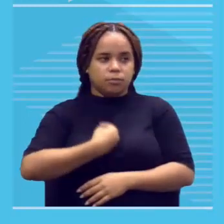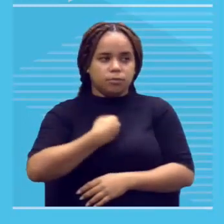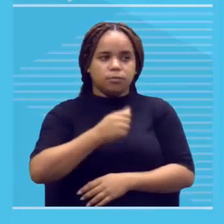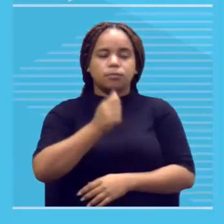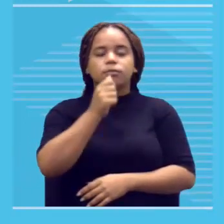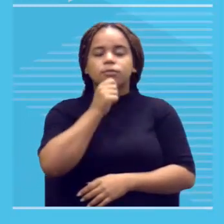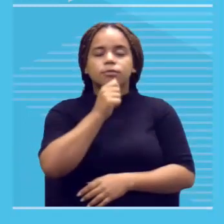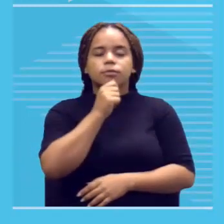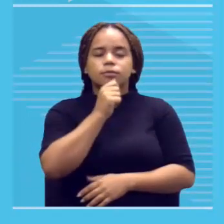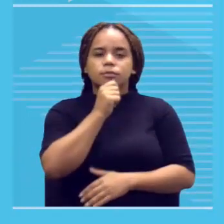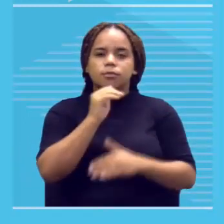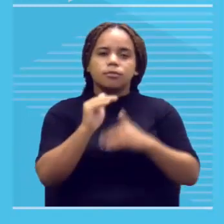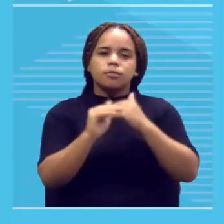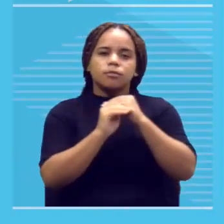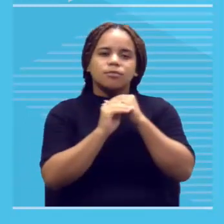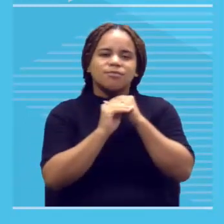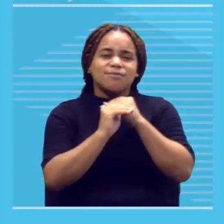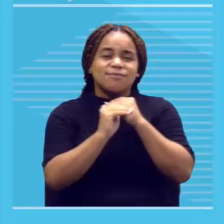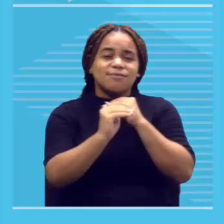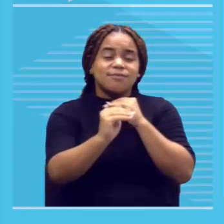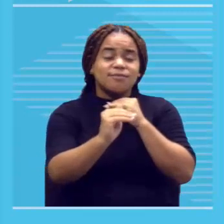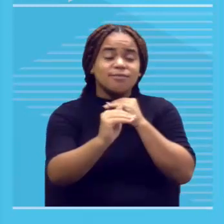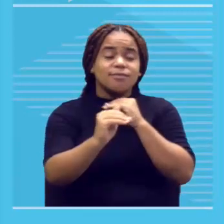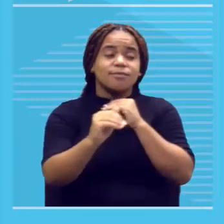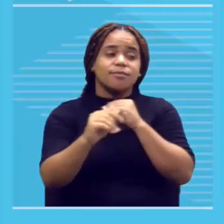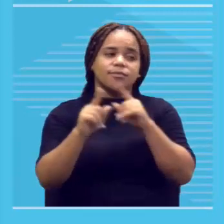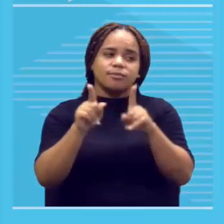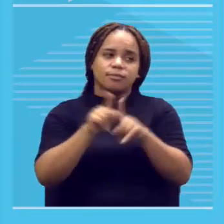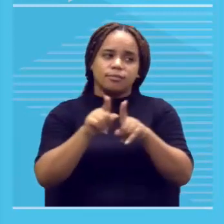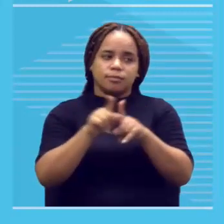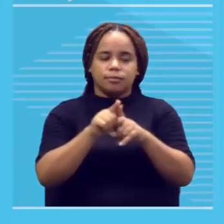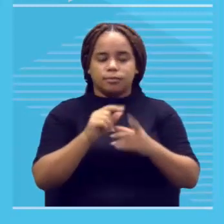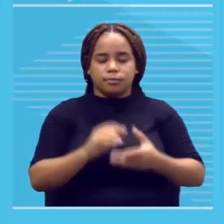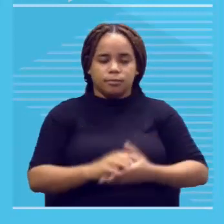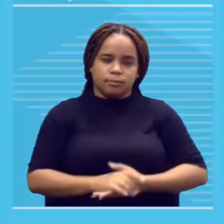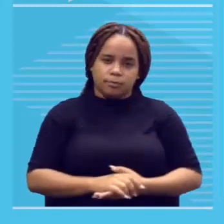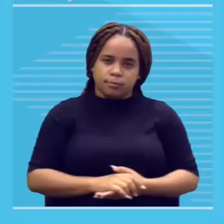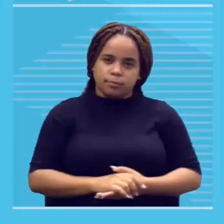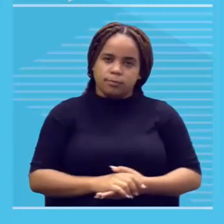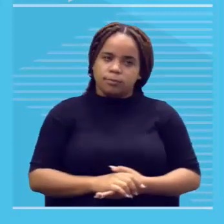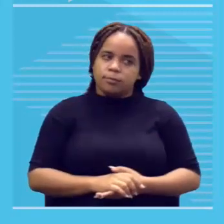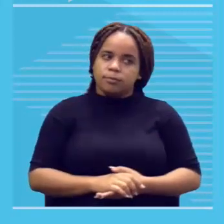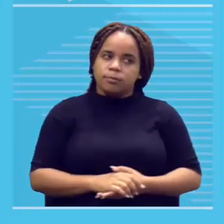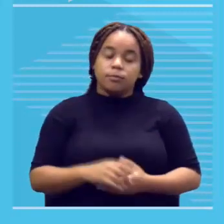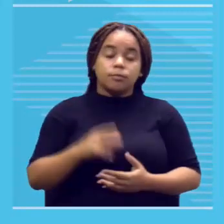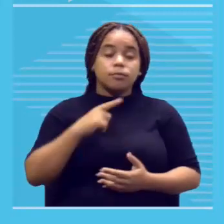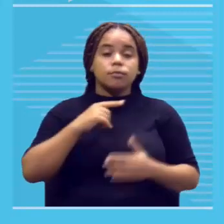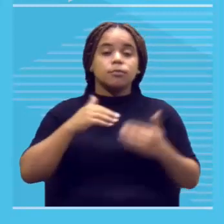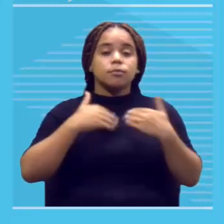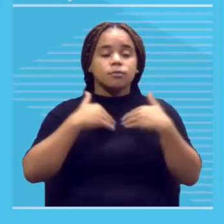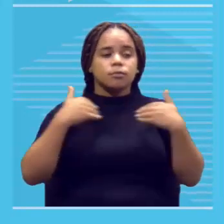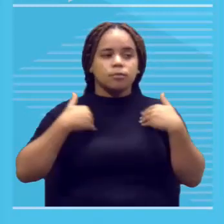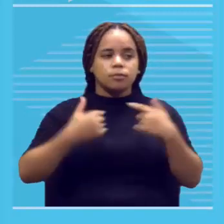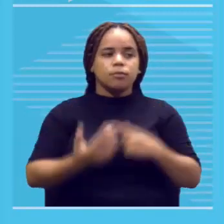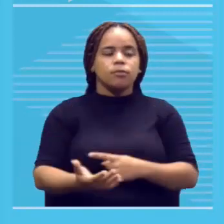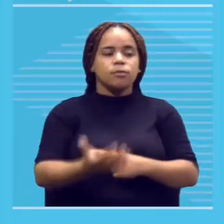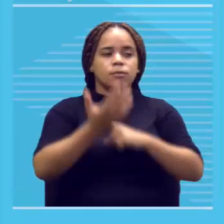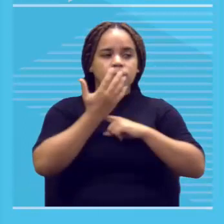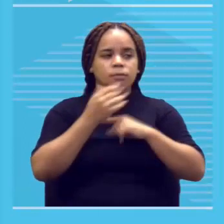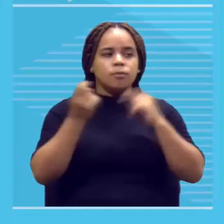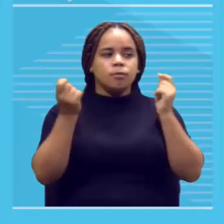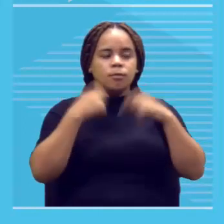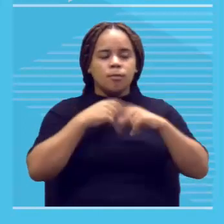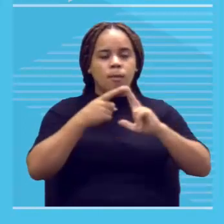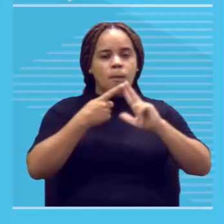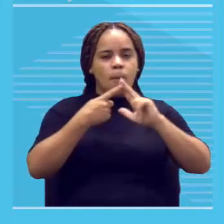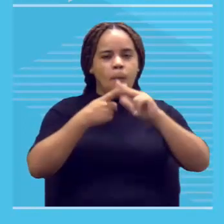nesse plano nesse nível em que eu estou e eu vou receber um corpo que me ajude a